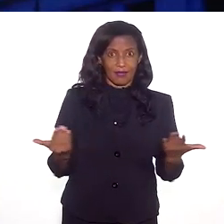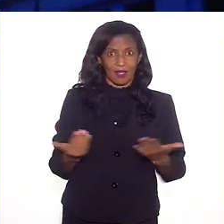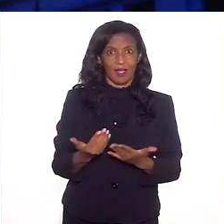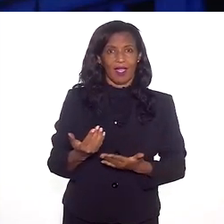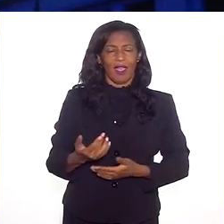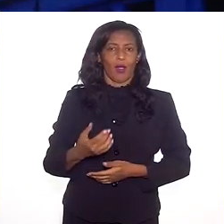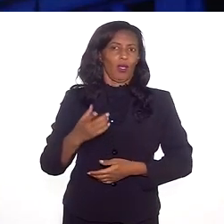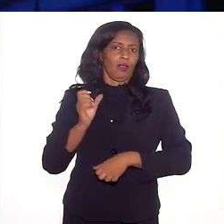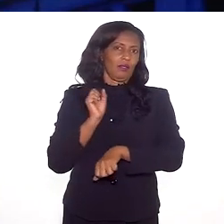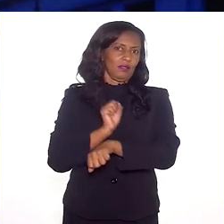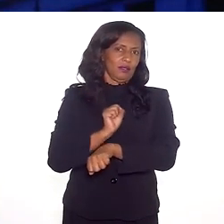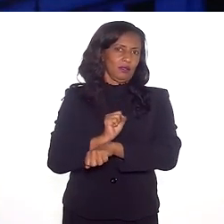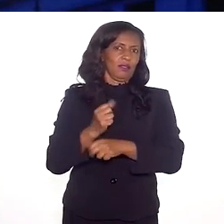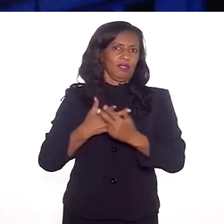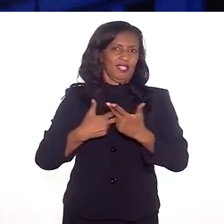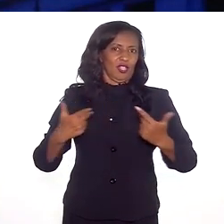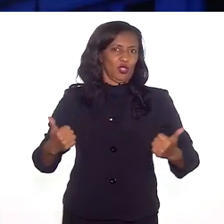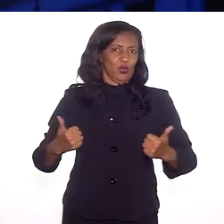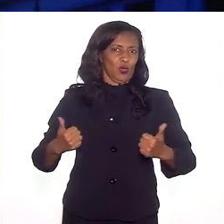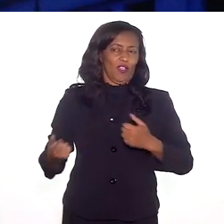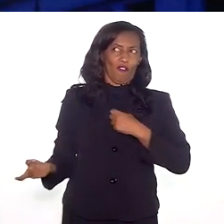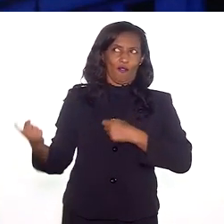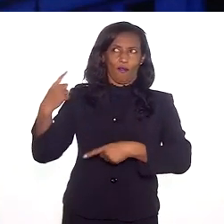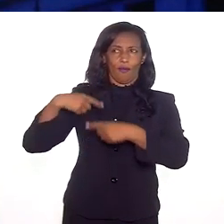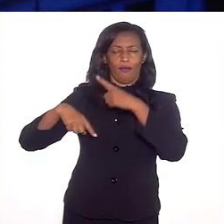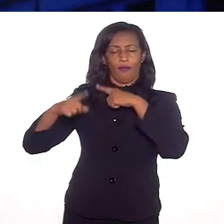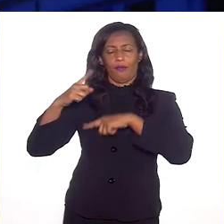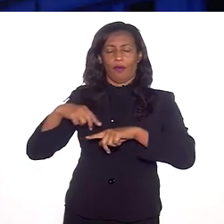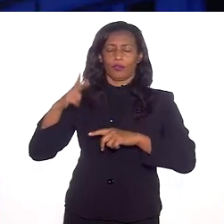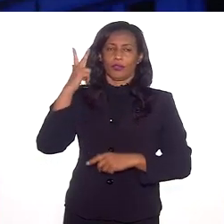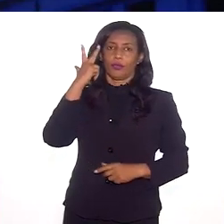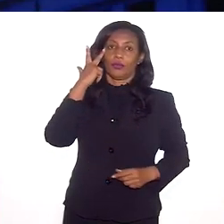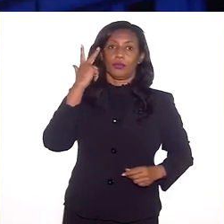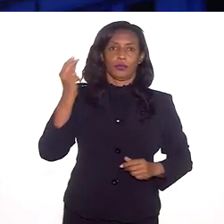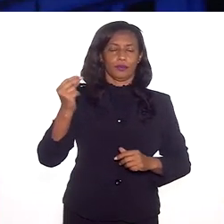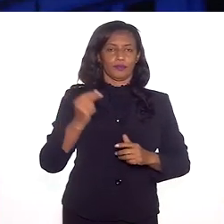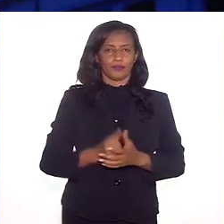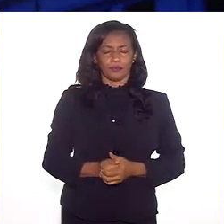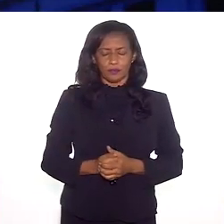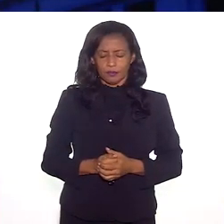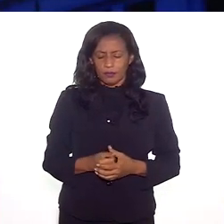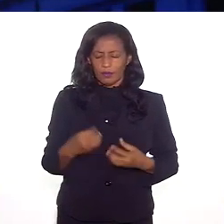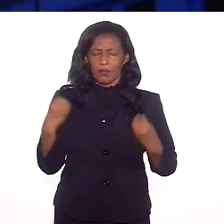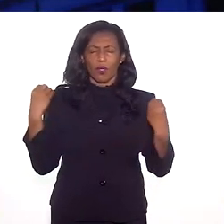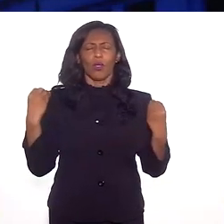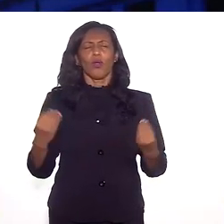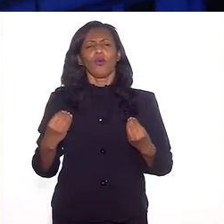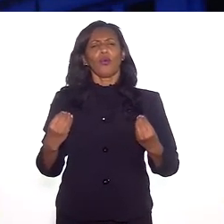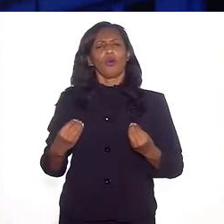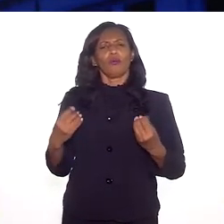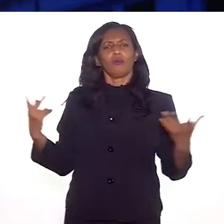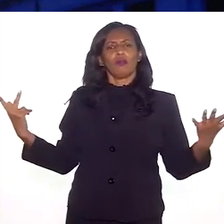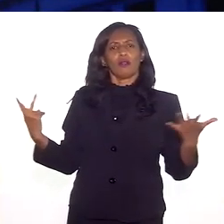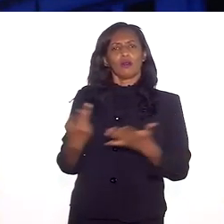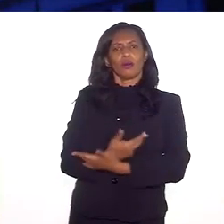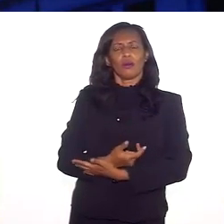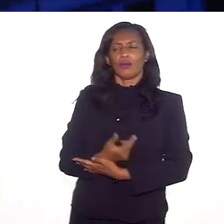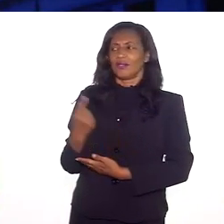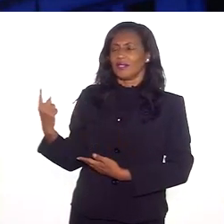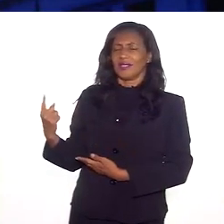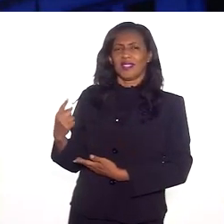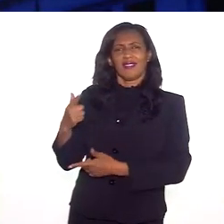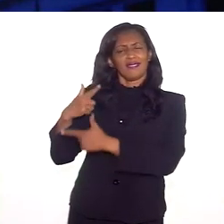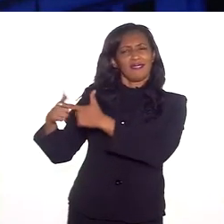agora a gente tem expectativa de que as coisas comecem a voltar ao normal. Como é que foi enfrentar esse período, né, à frente